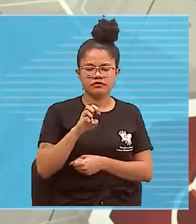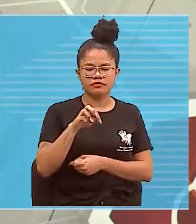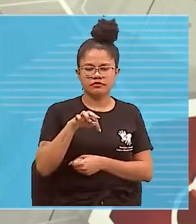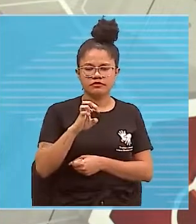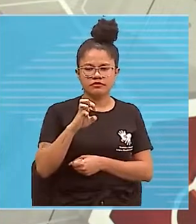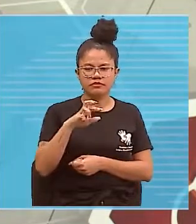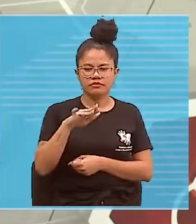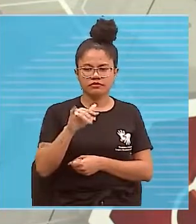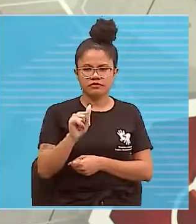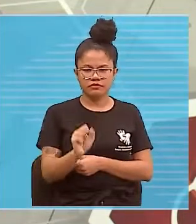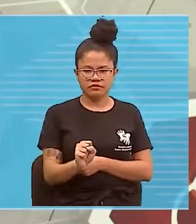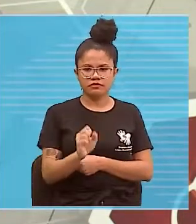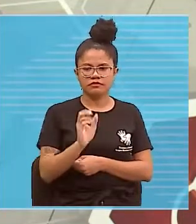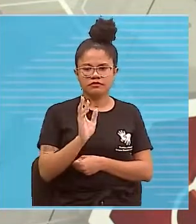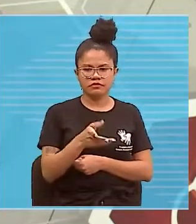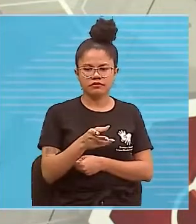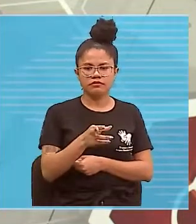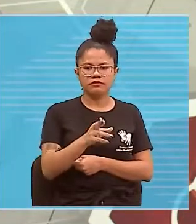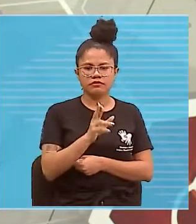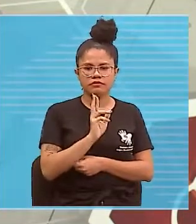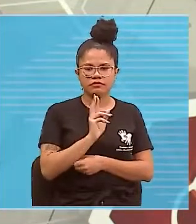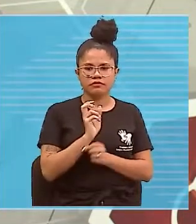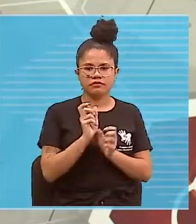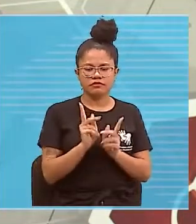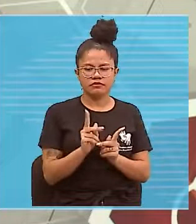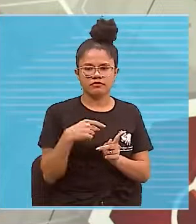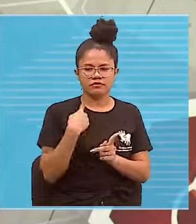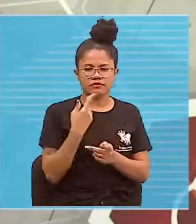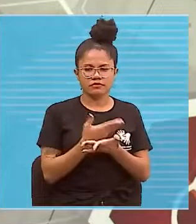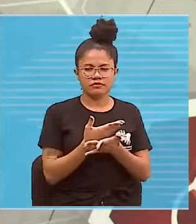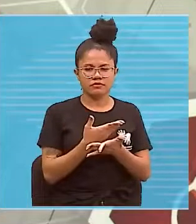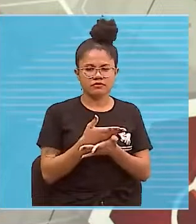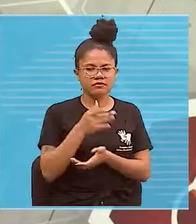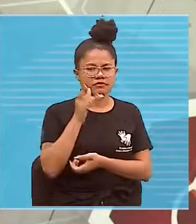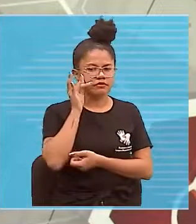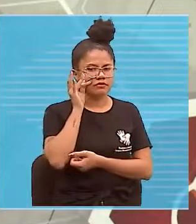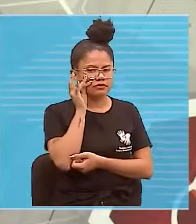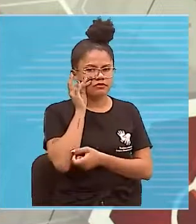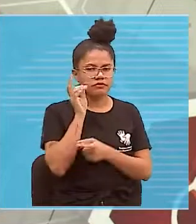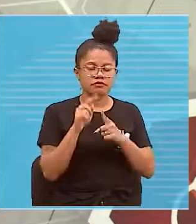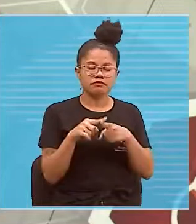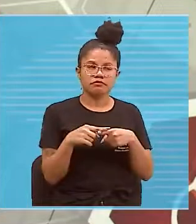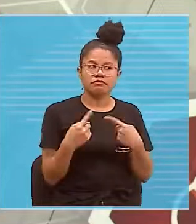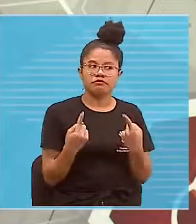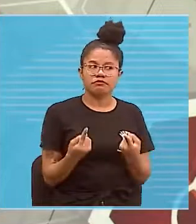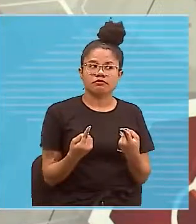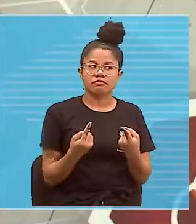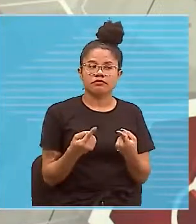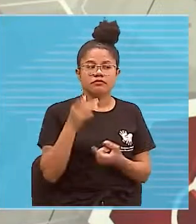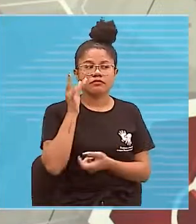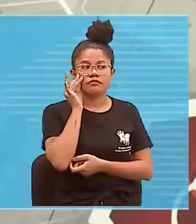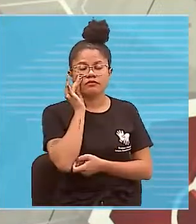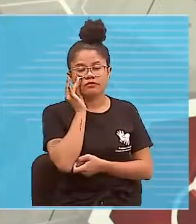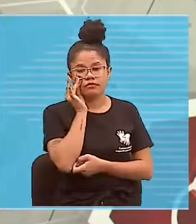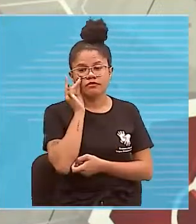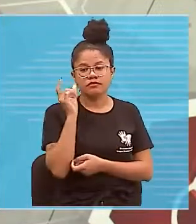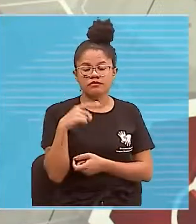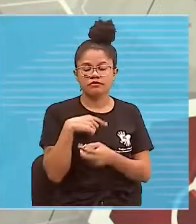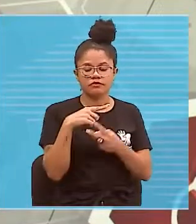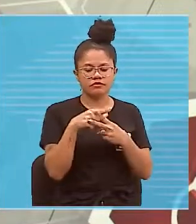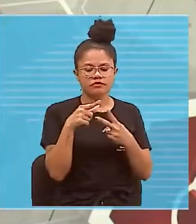respondida né as aulas são ao vivos essa semana a gente está fazendo revisão Mas é ao vivo essa revisão ela tem dois